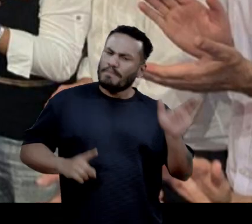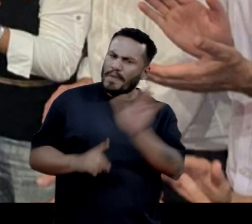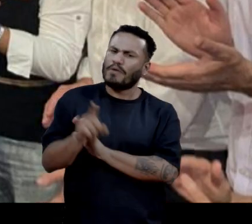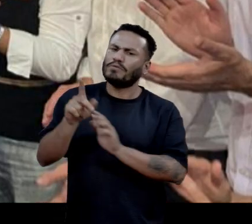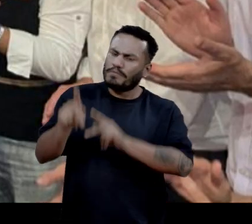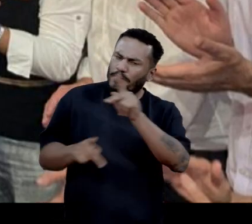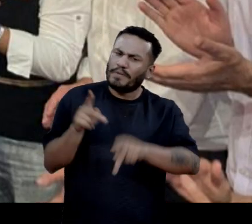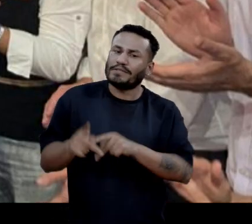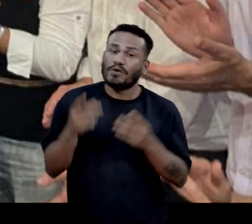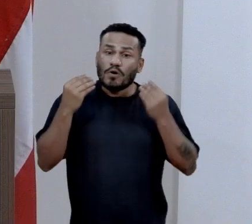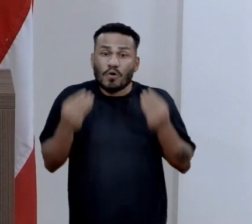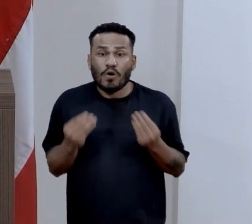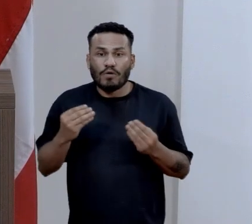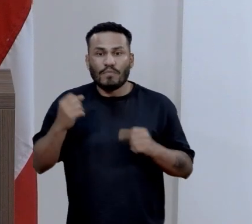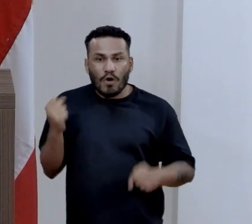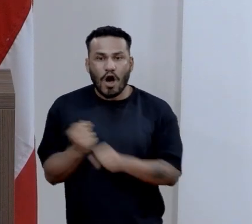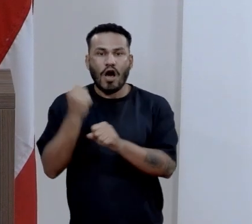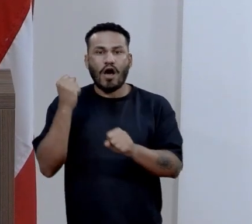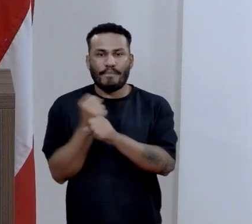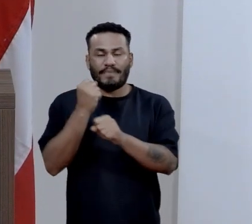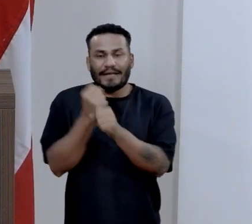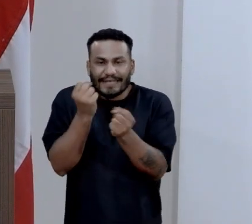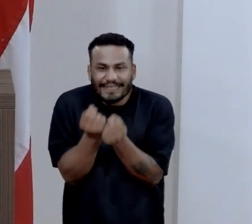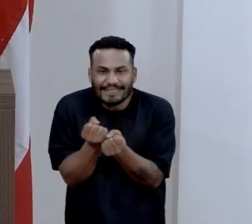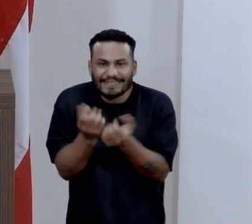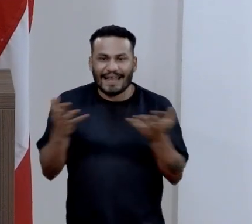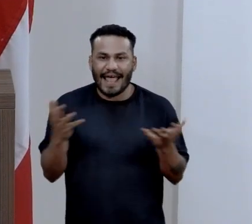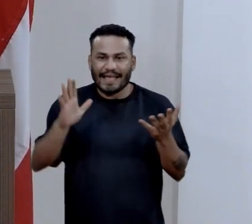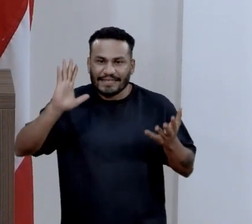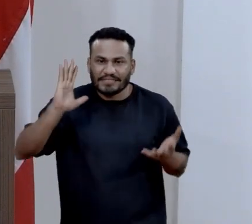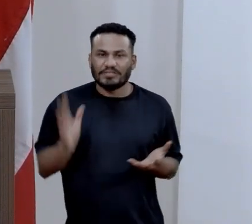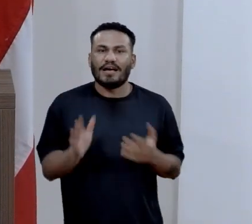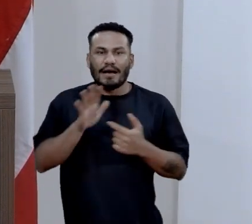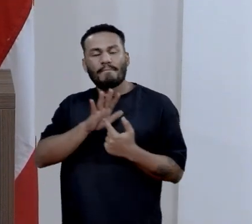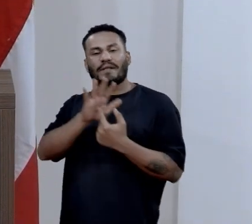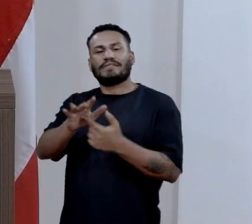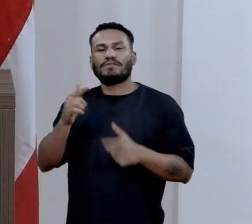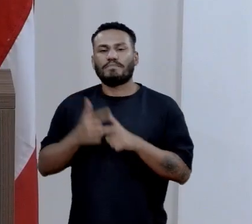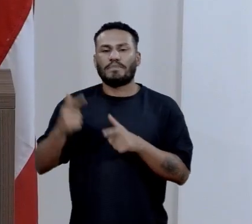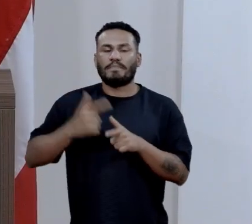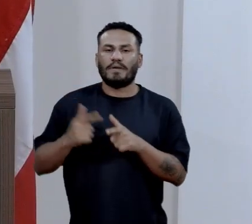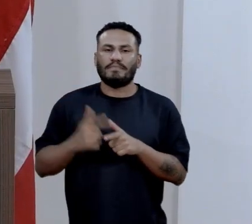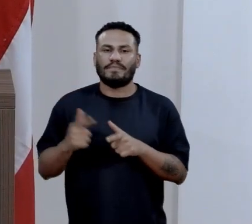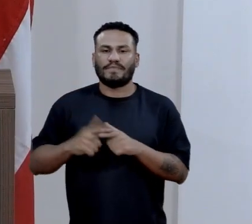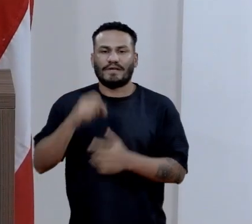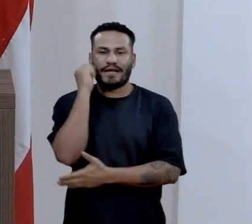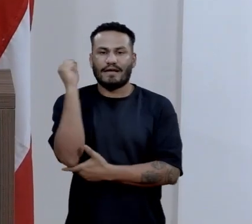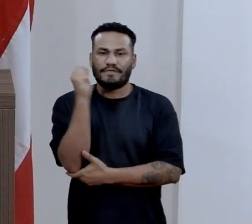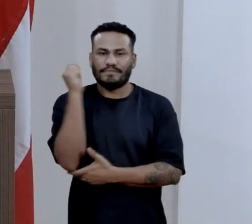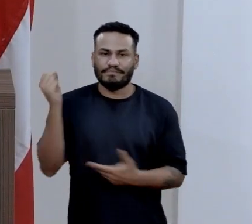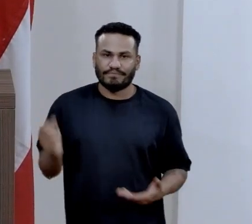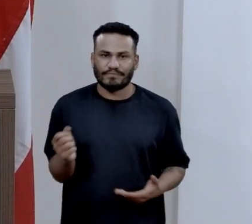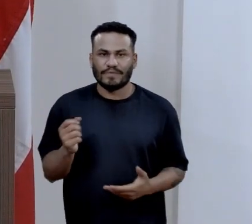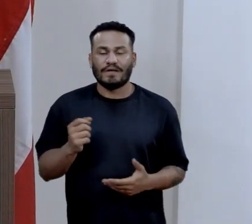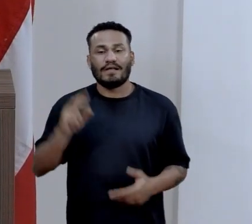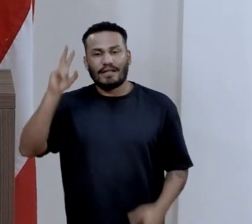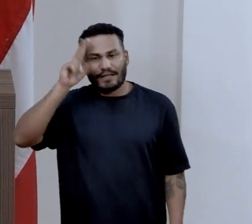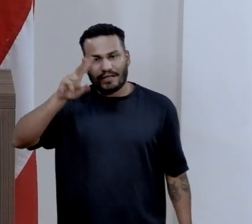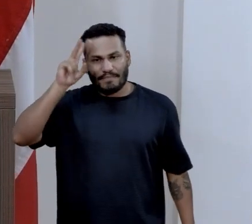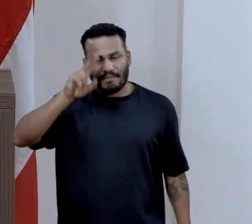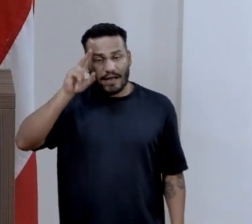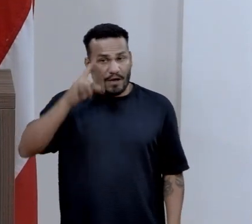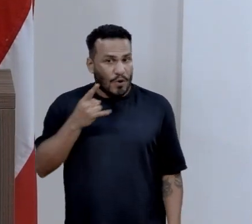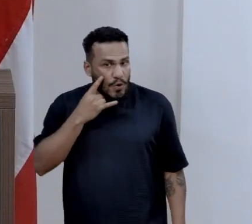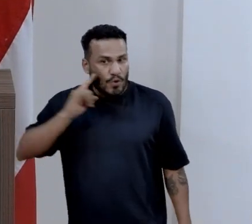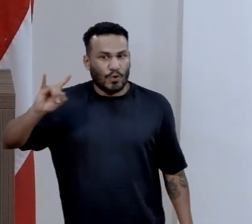faz: como uma obra recém-entregue já apresenta problemas tão graves? Vale lembrar que